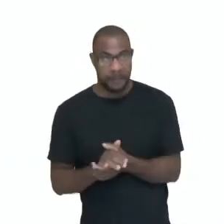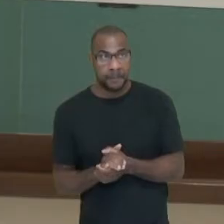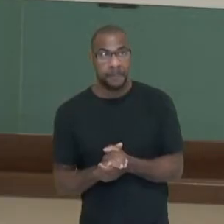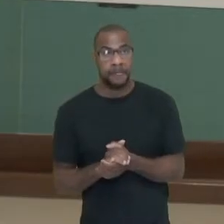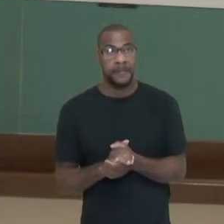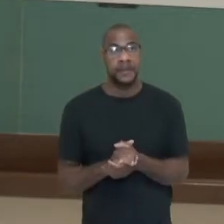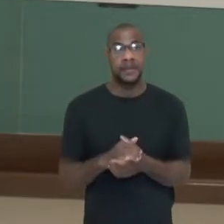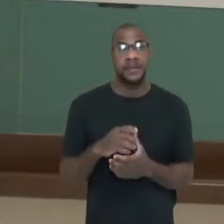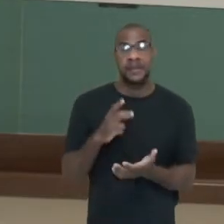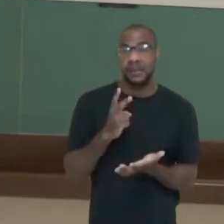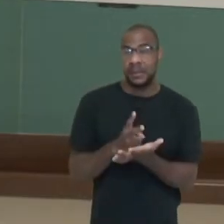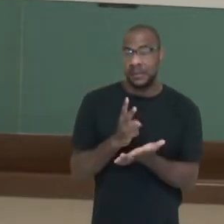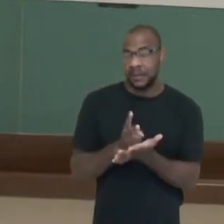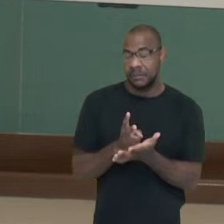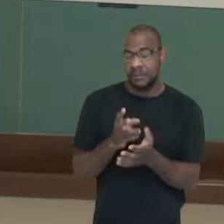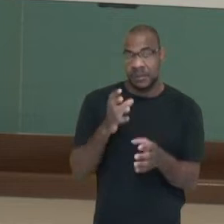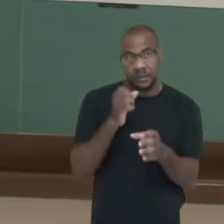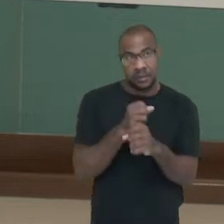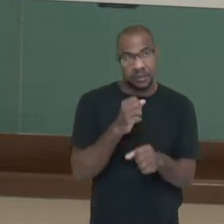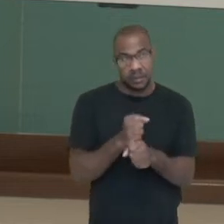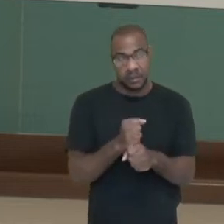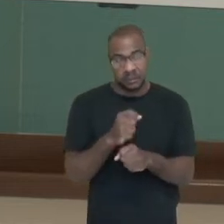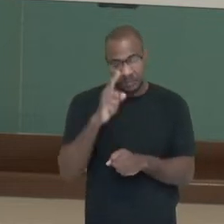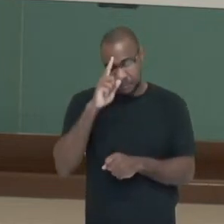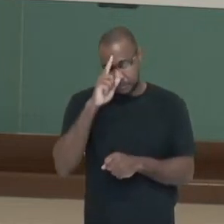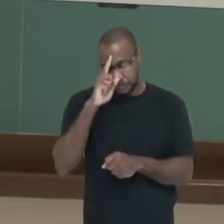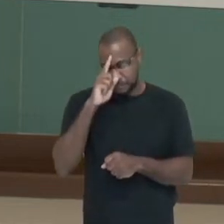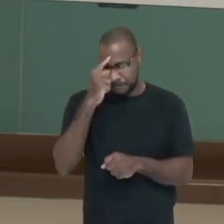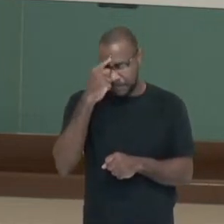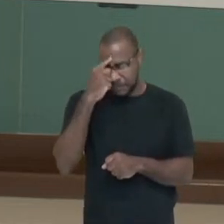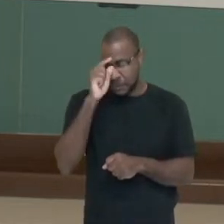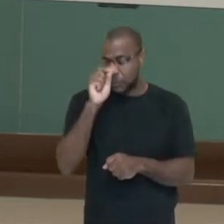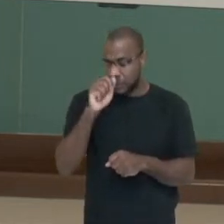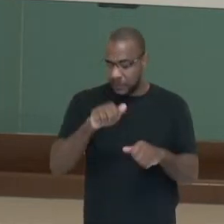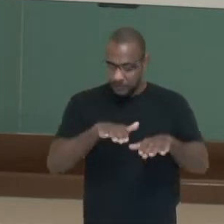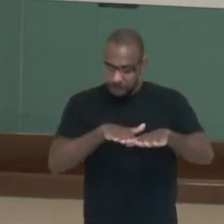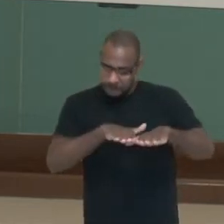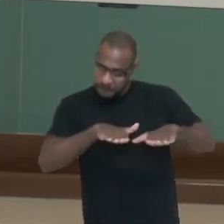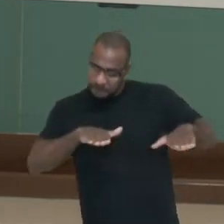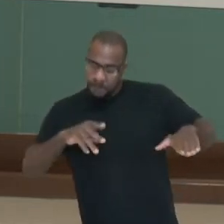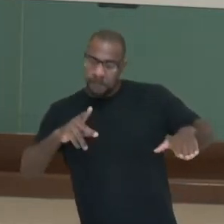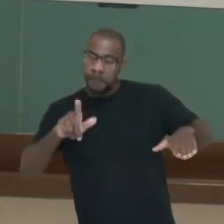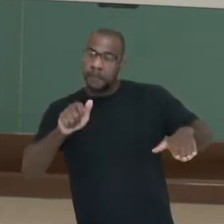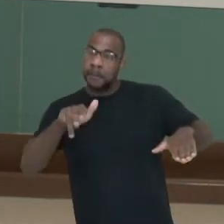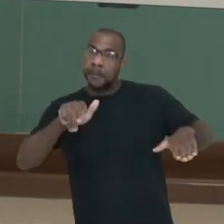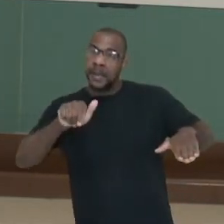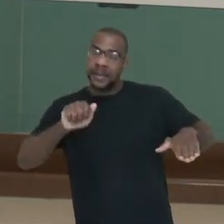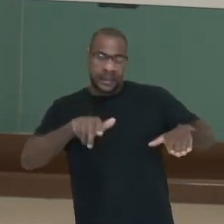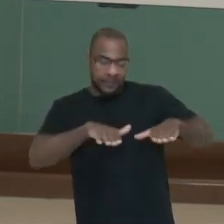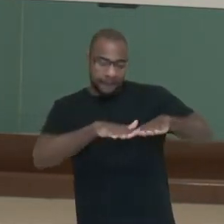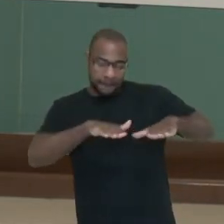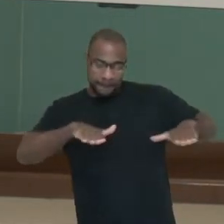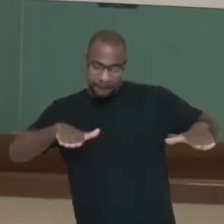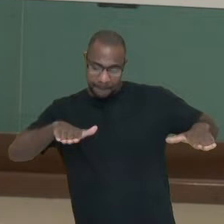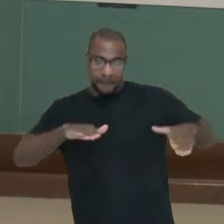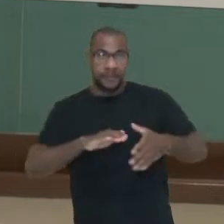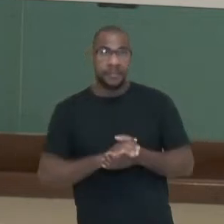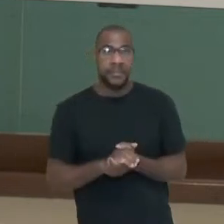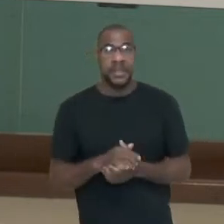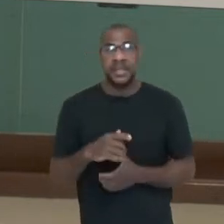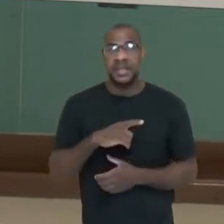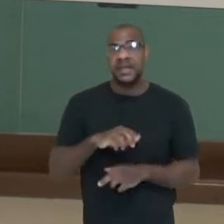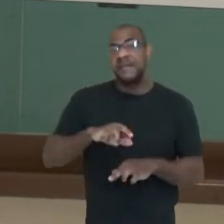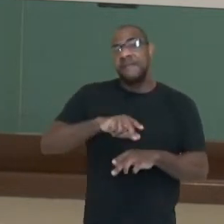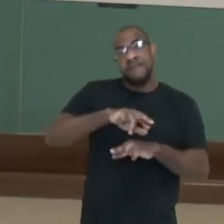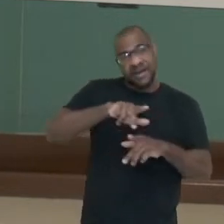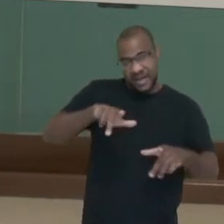calcular sempre pensando em áreas planas, em superfície bidimensional, ok? Existem várias unidades de medida